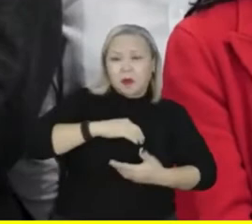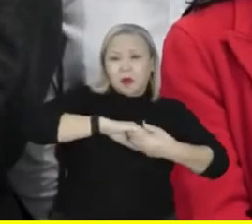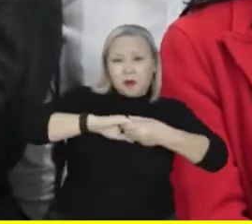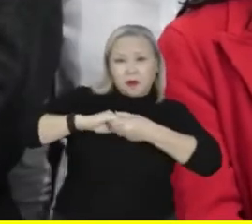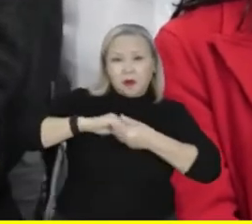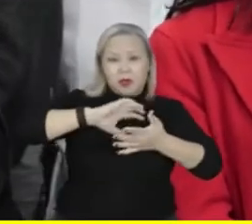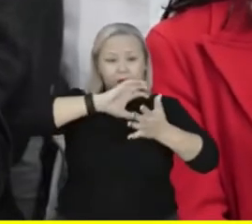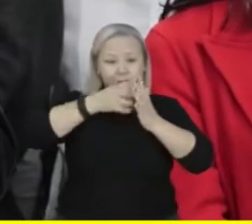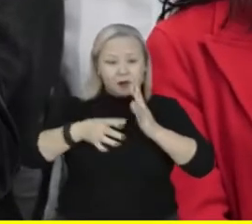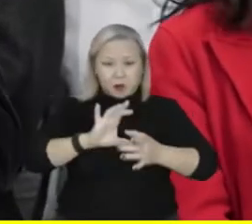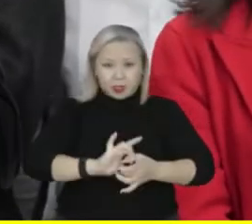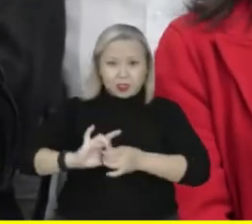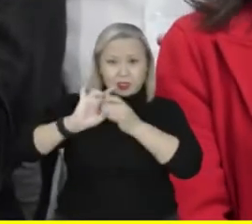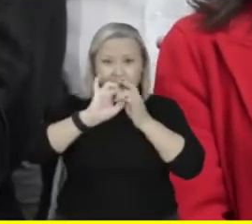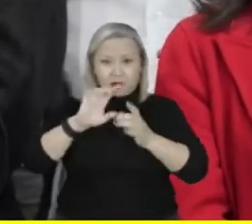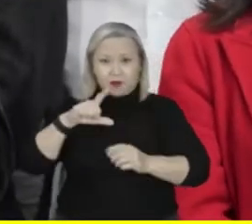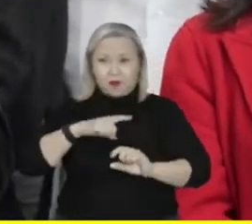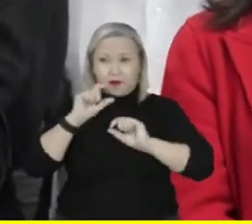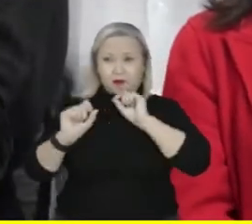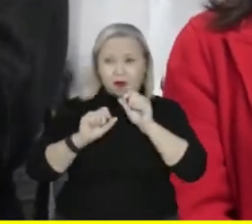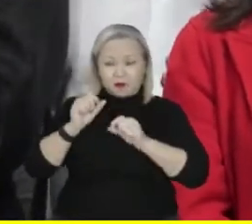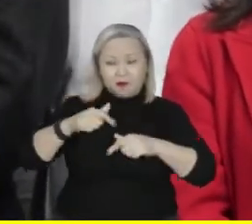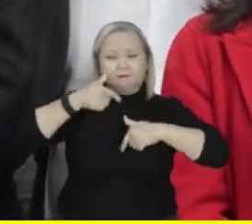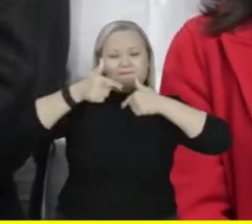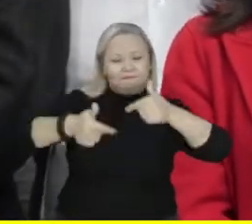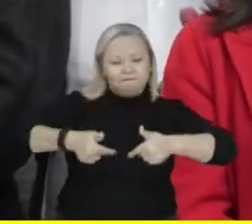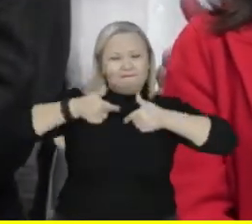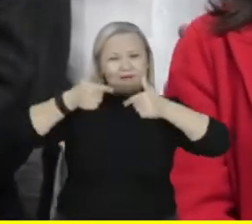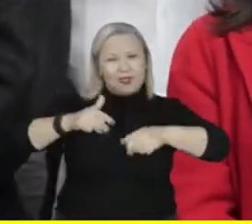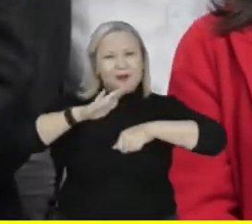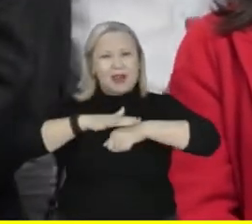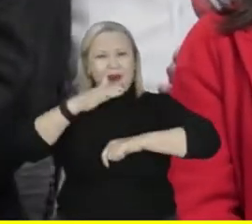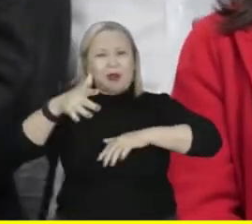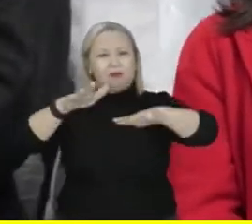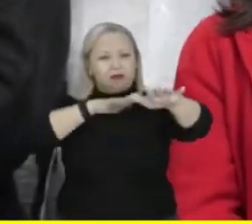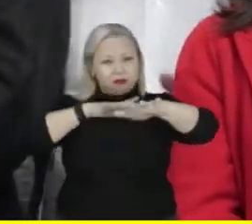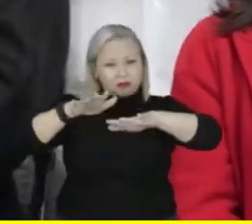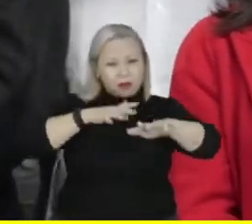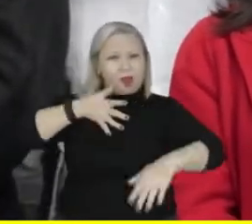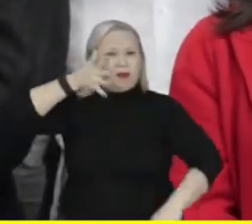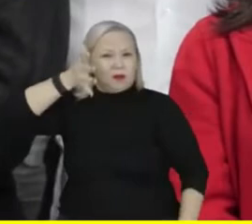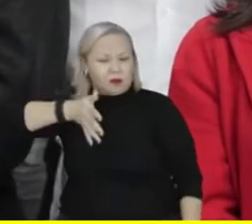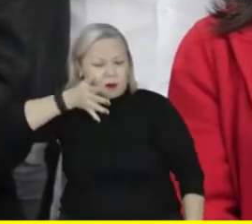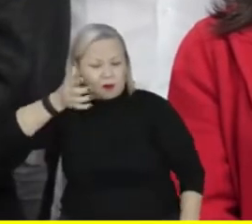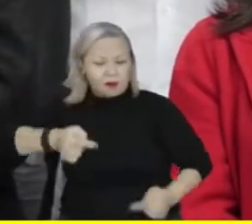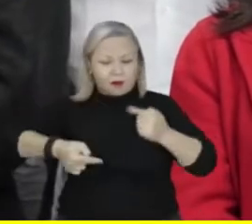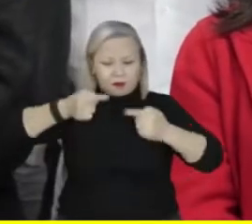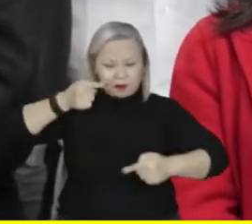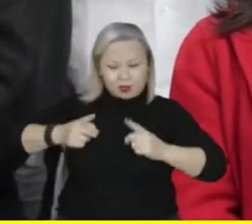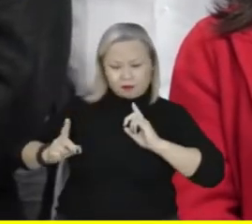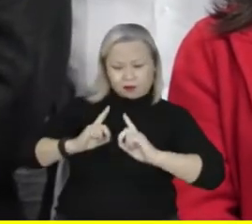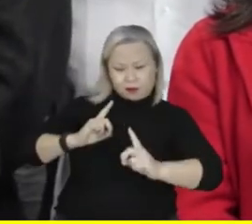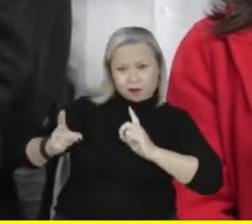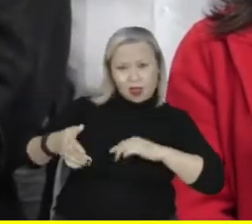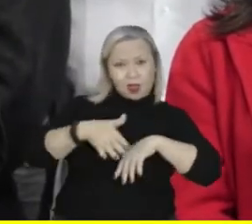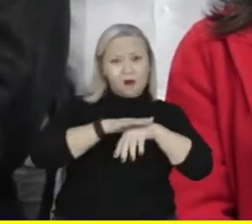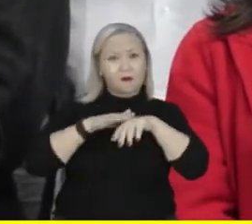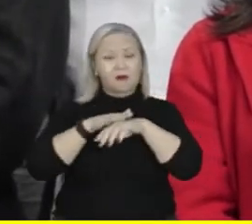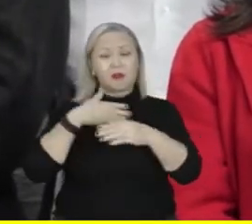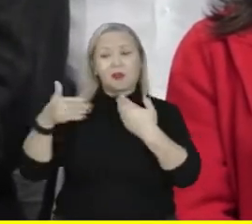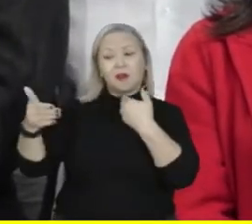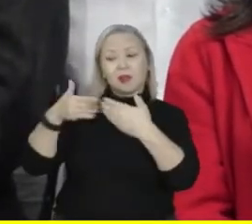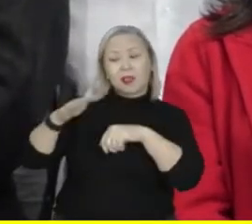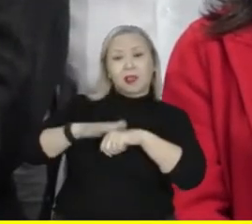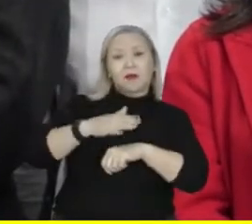nós vamos ter que viajar mais vamos ter que fazer mais com isso mas debate vamos ter que conversar mais com as pessoas e vamos